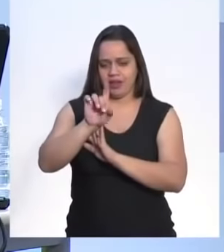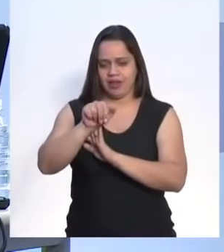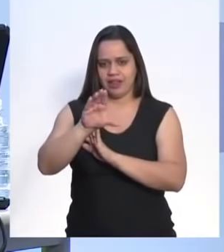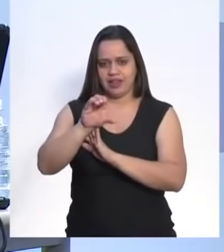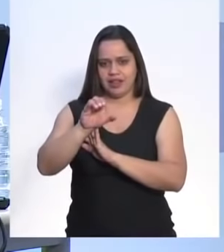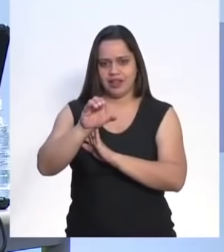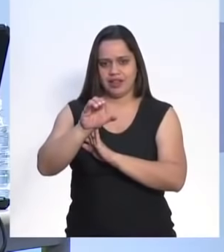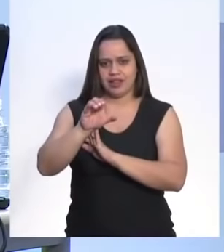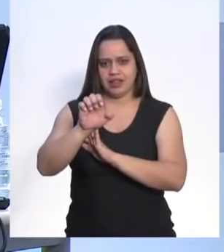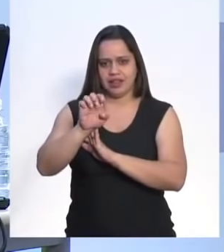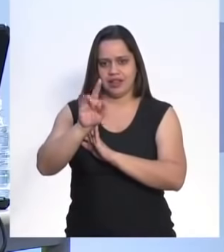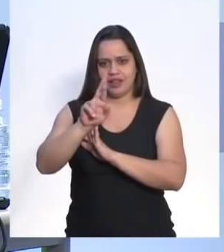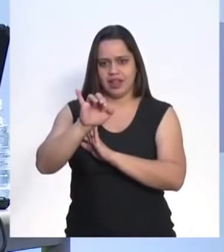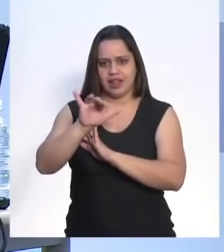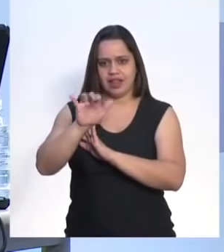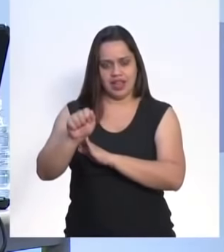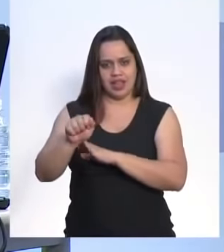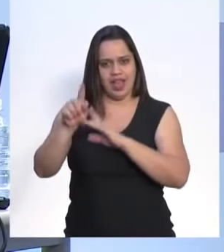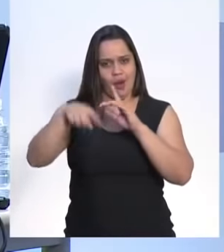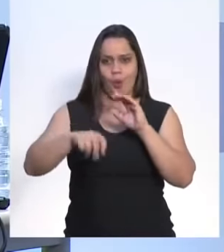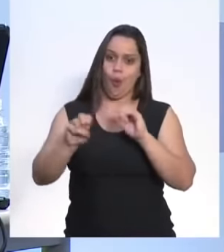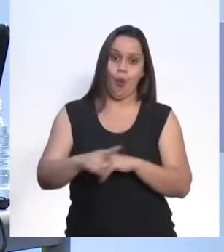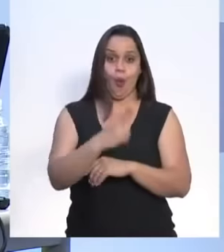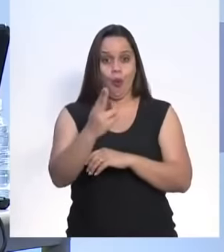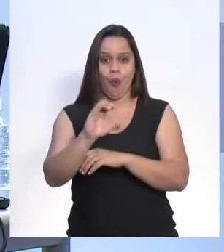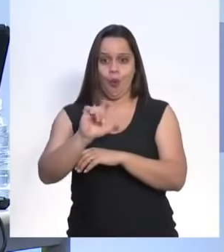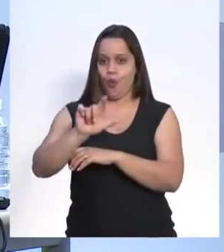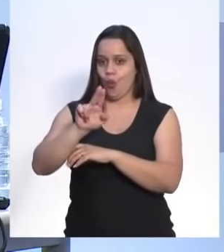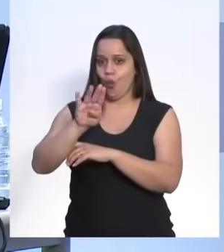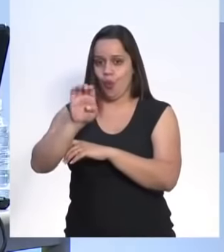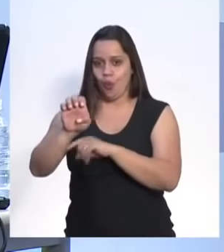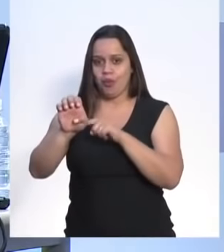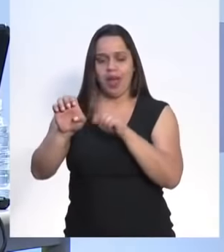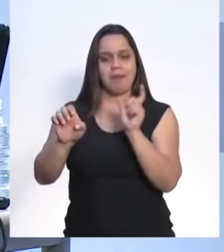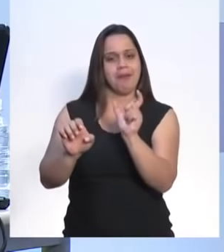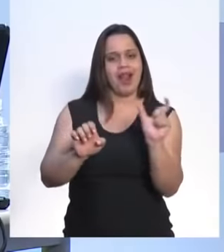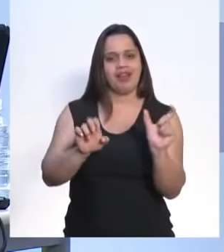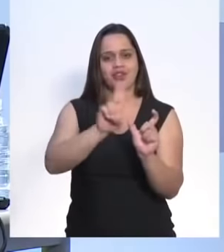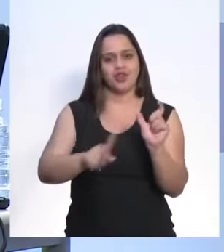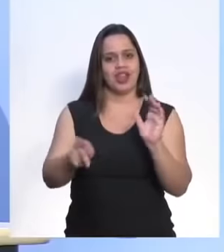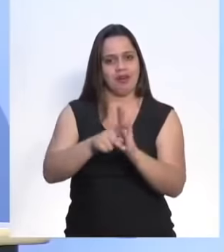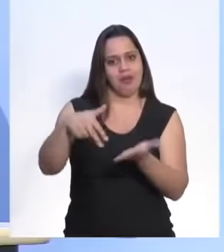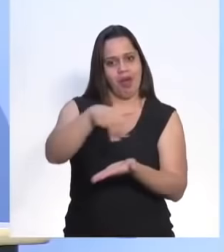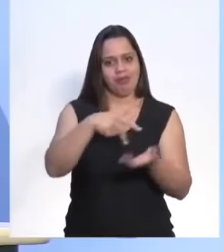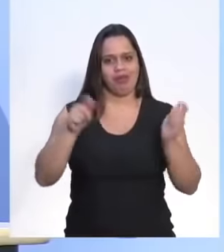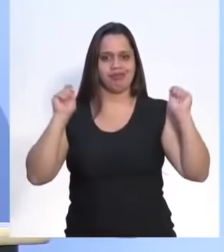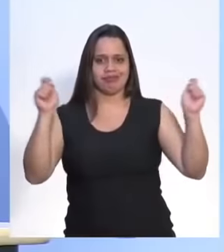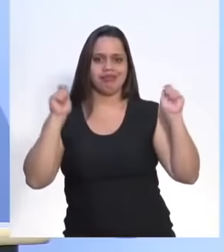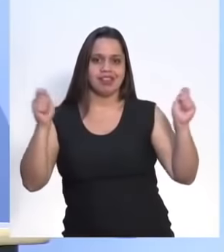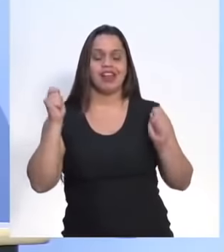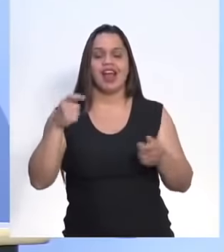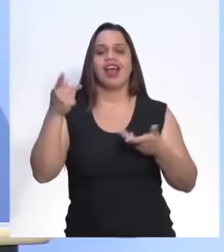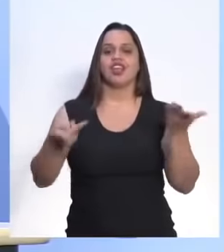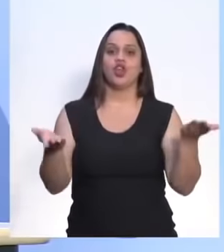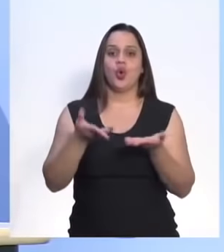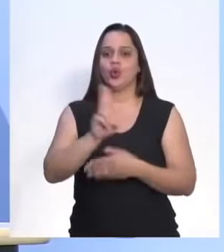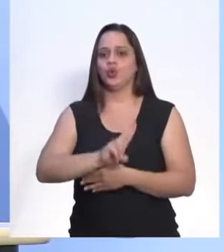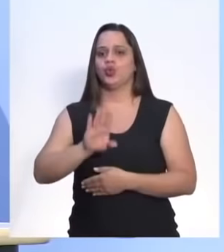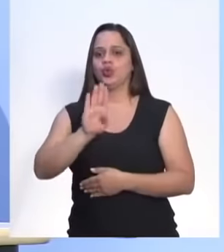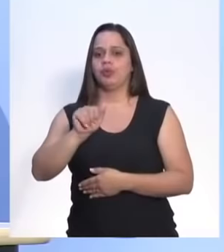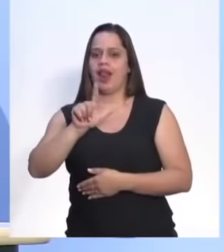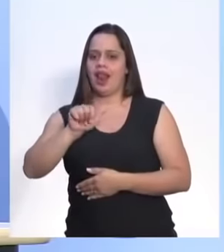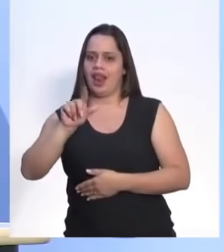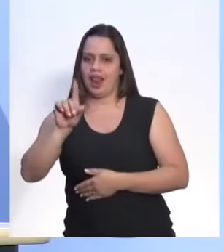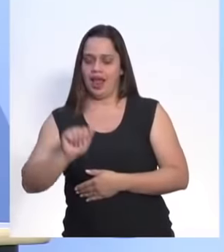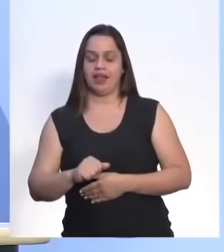clube. danceteria, vai para o clube. Né? Então, assim, coisas que nós não utilizamos mais hoje, certo? O Gustavo colocou muito bem, Dani. É situacional,